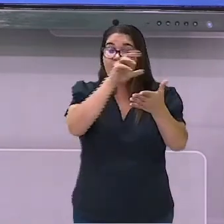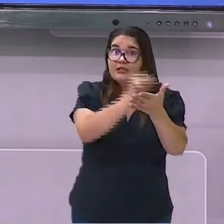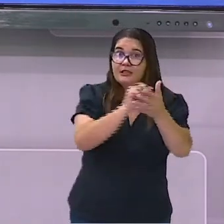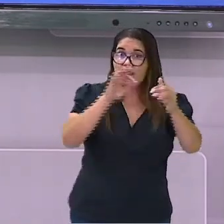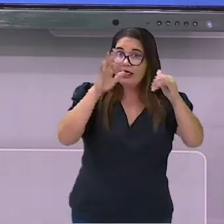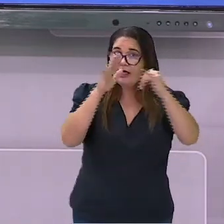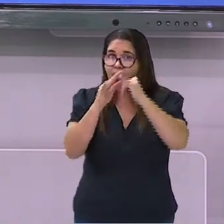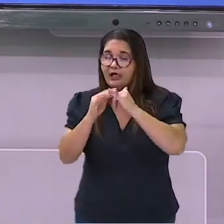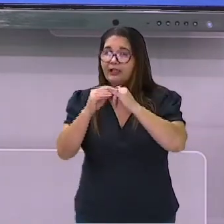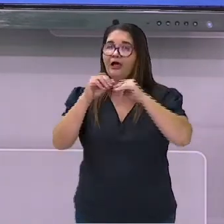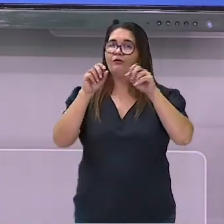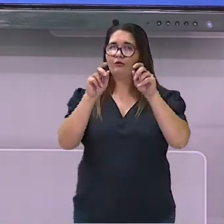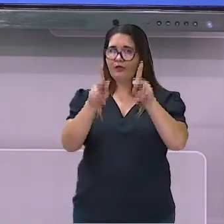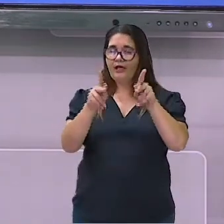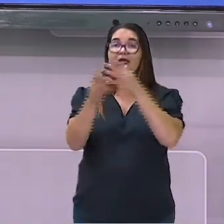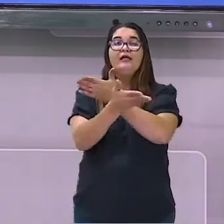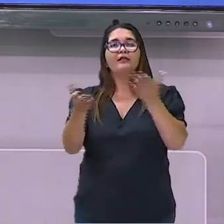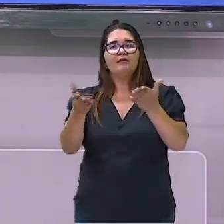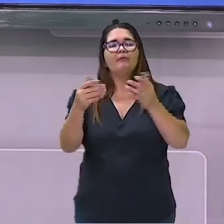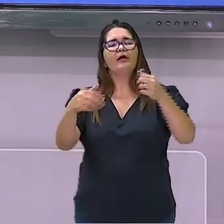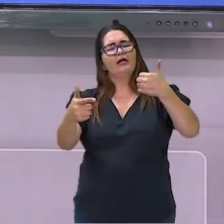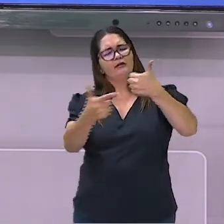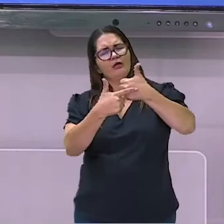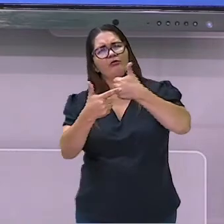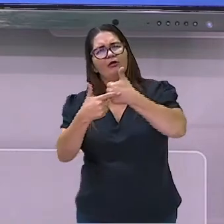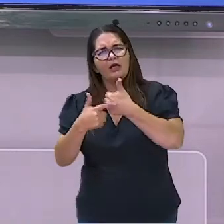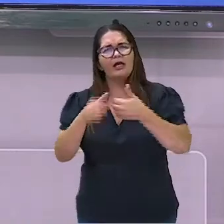YouTube, SMED GV, deixe um like,